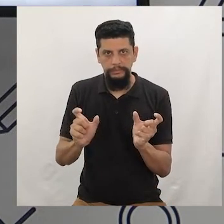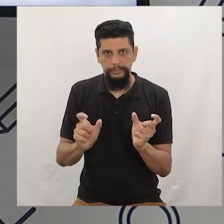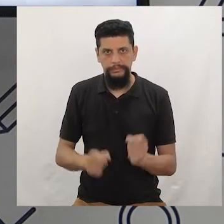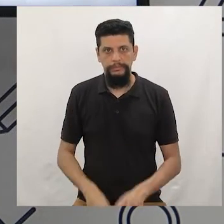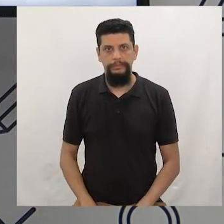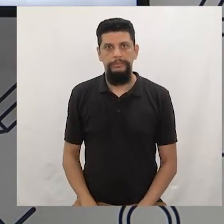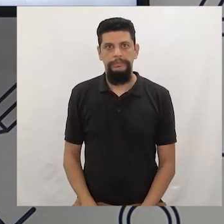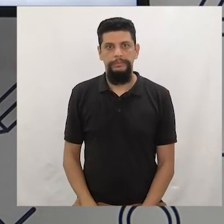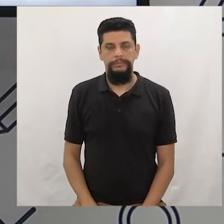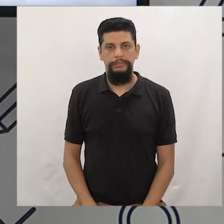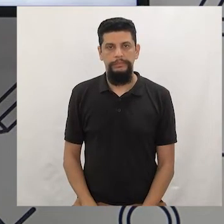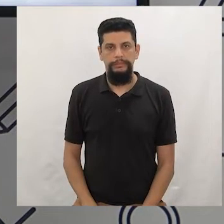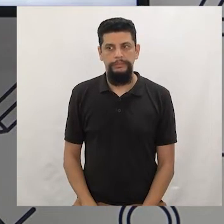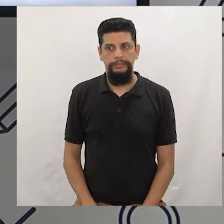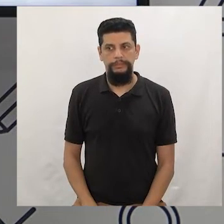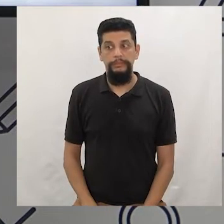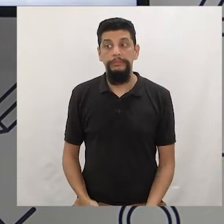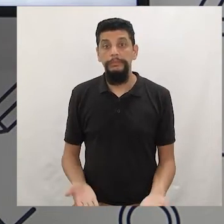sílabas.